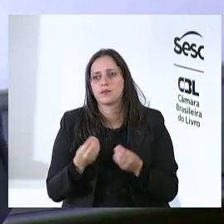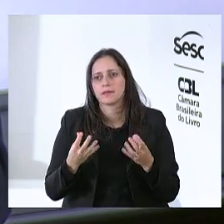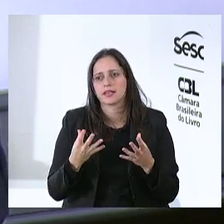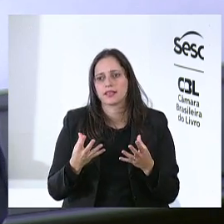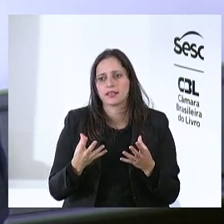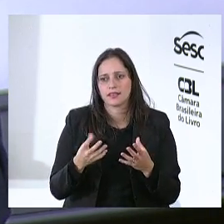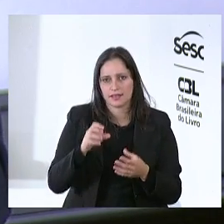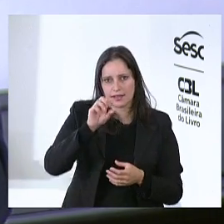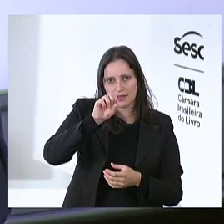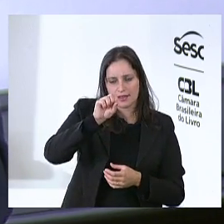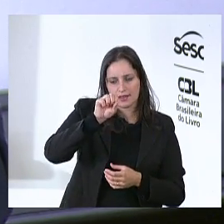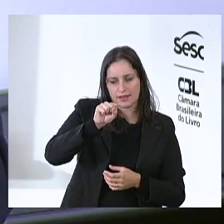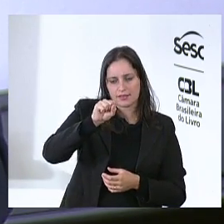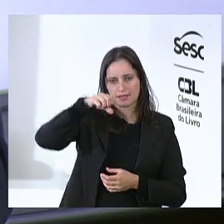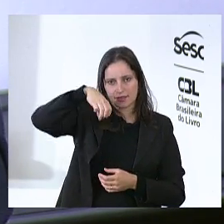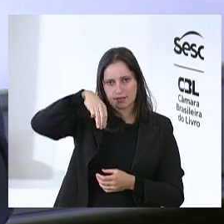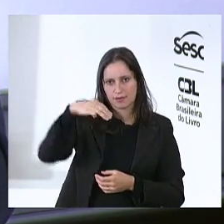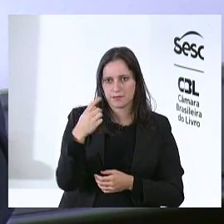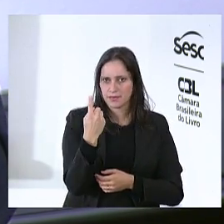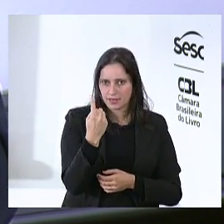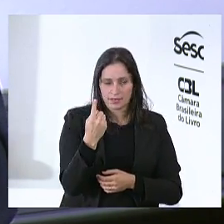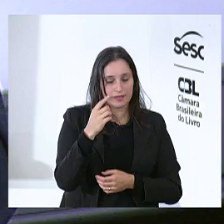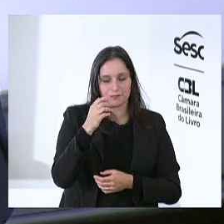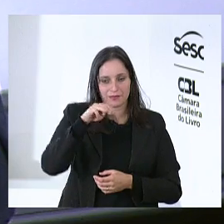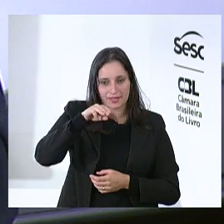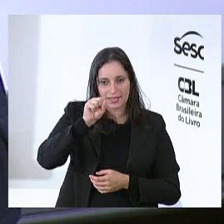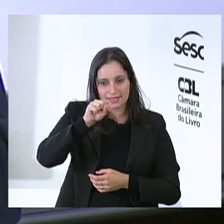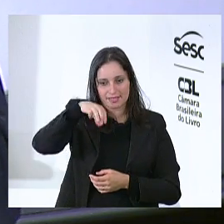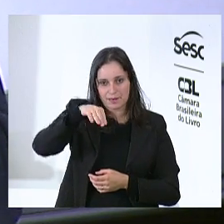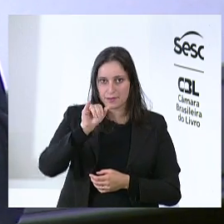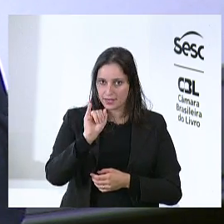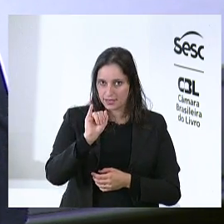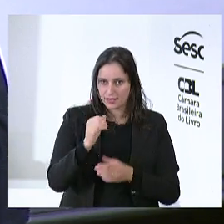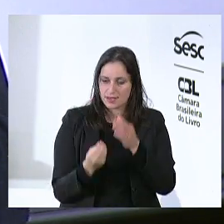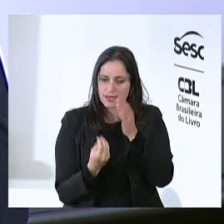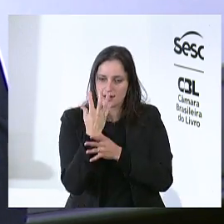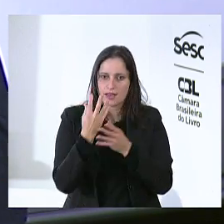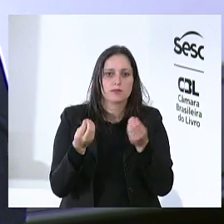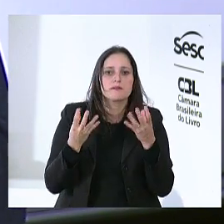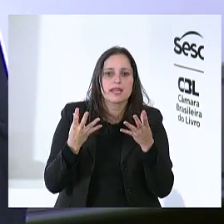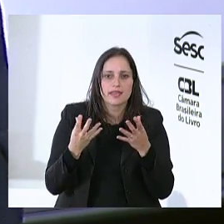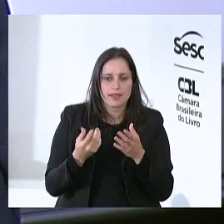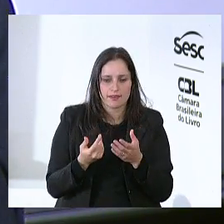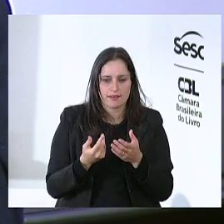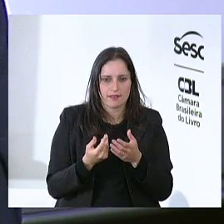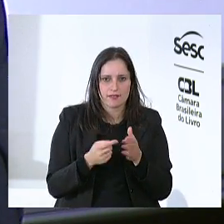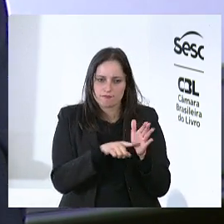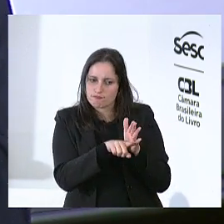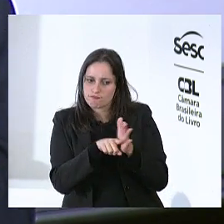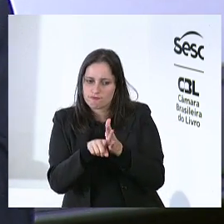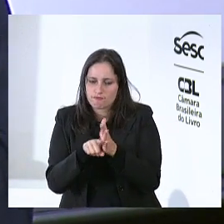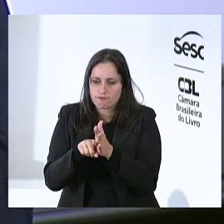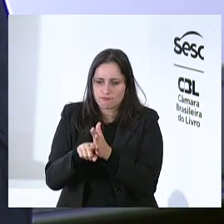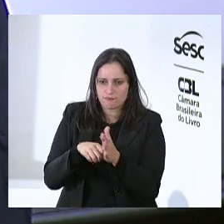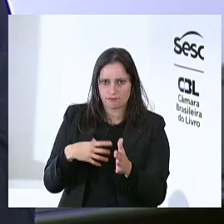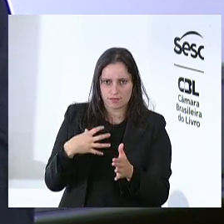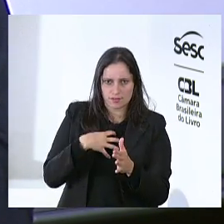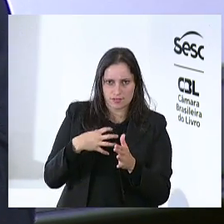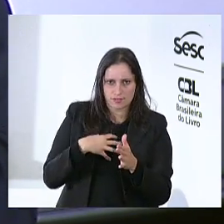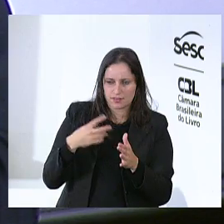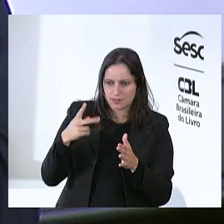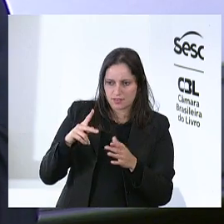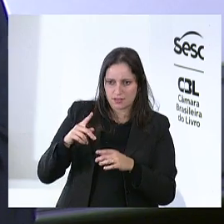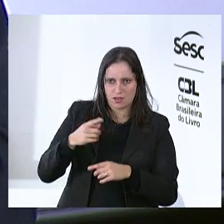o SNI ele foi criado para investigar gente do governo, gente do mundo empresarial, para saber